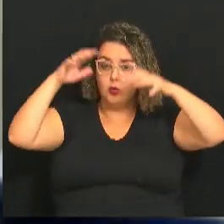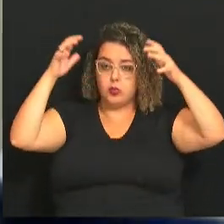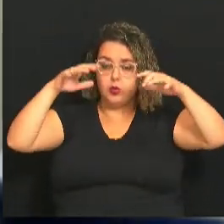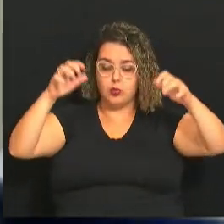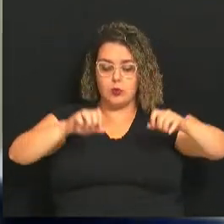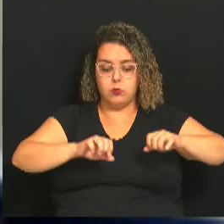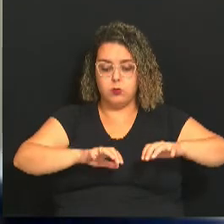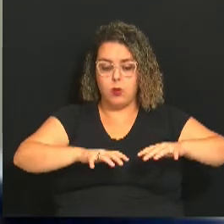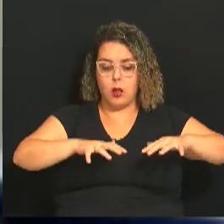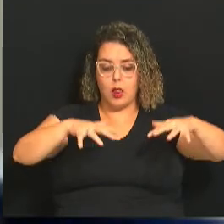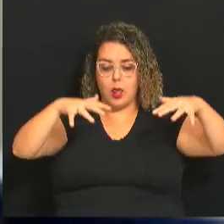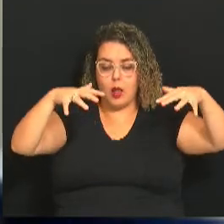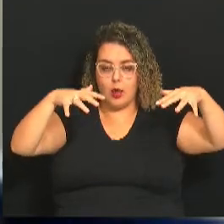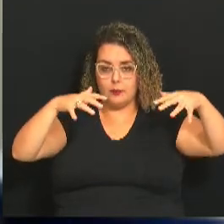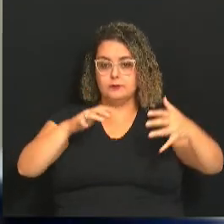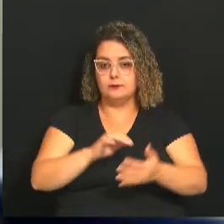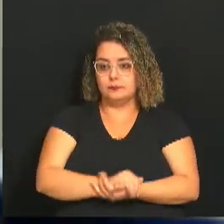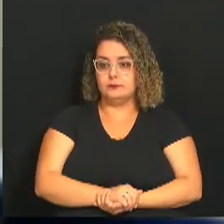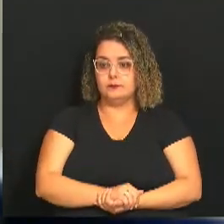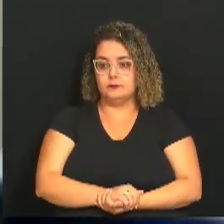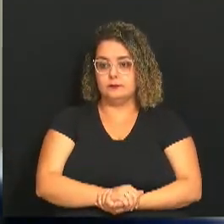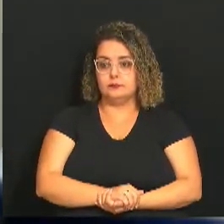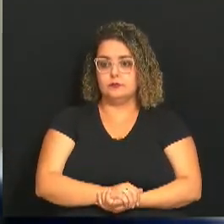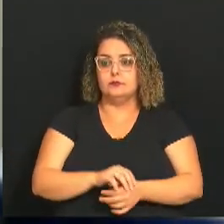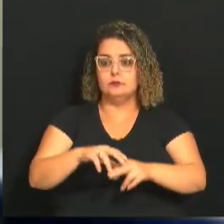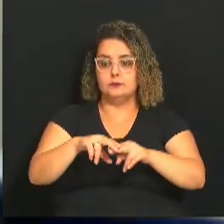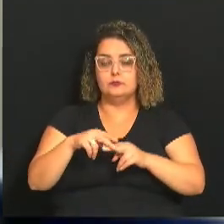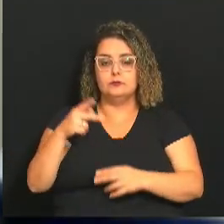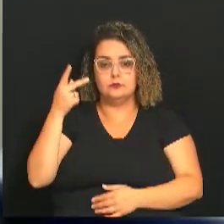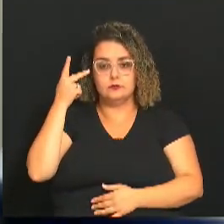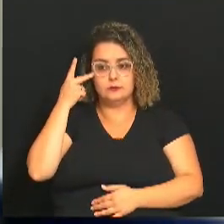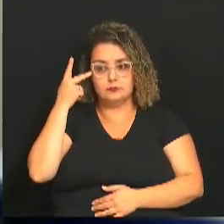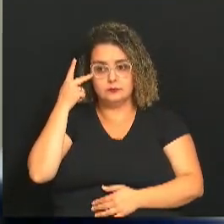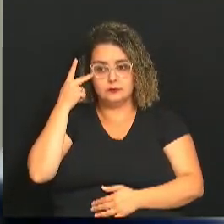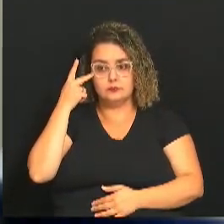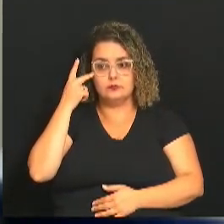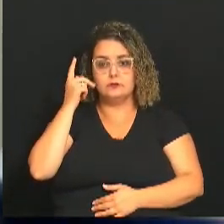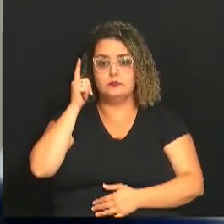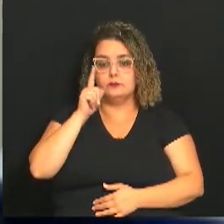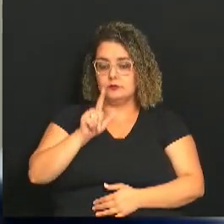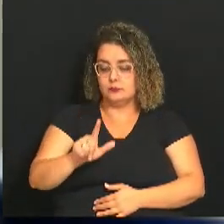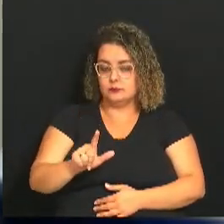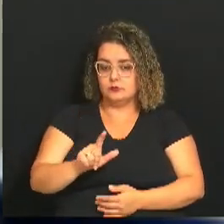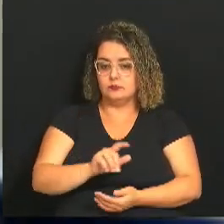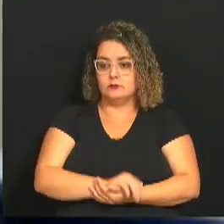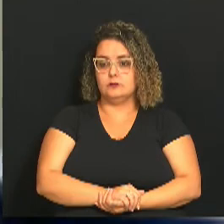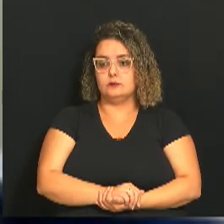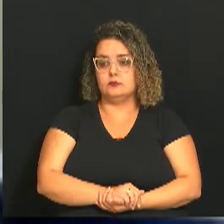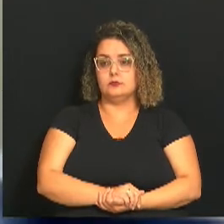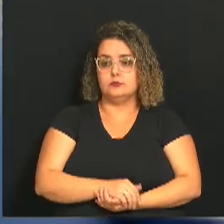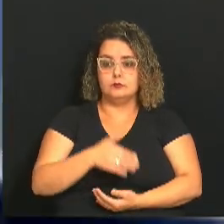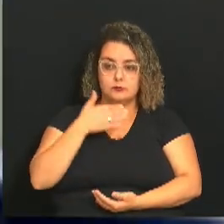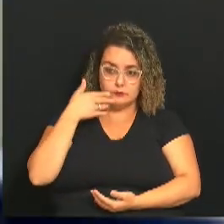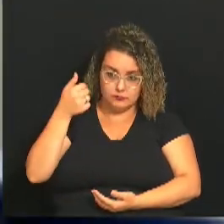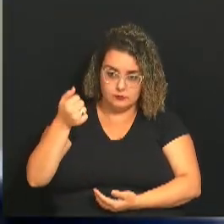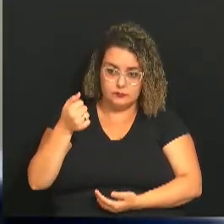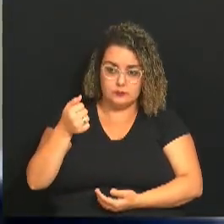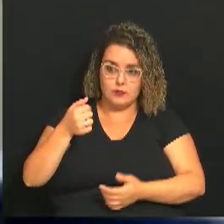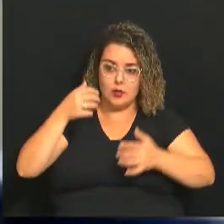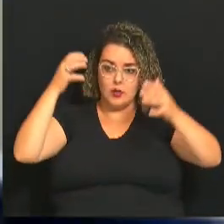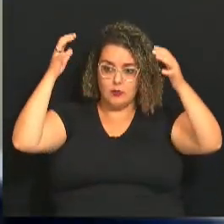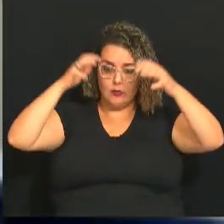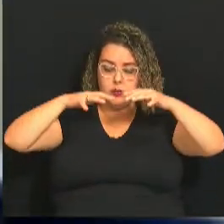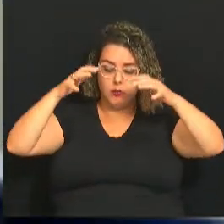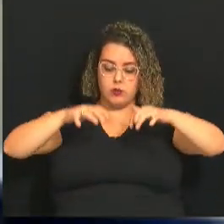água. Então, por isso que São Paulo ele conseguiu aí melhorar muito a parte de enchentes com